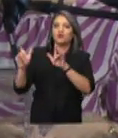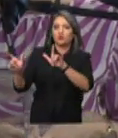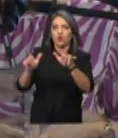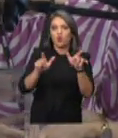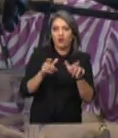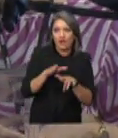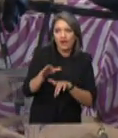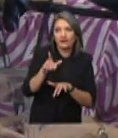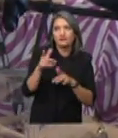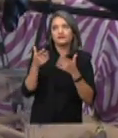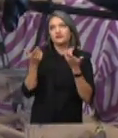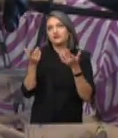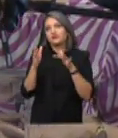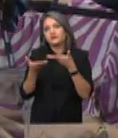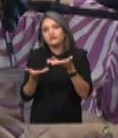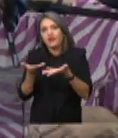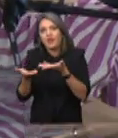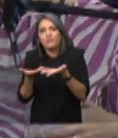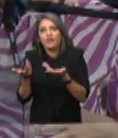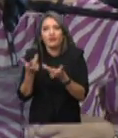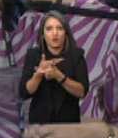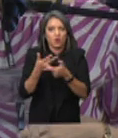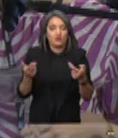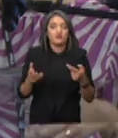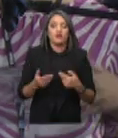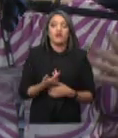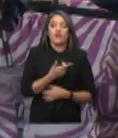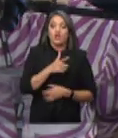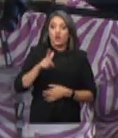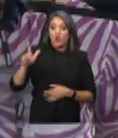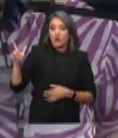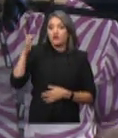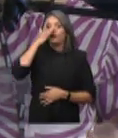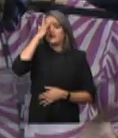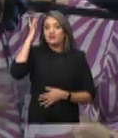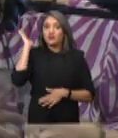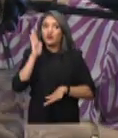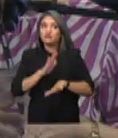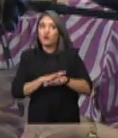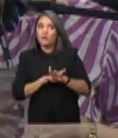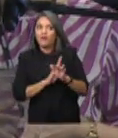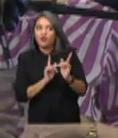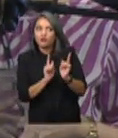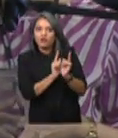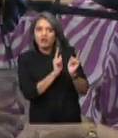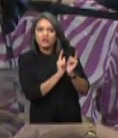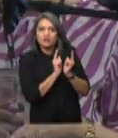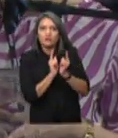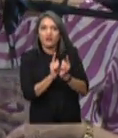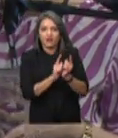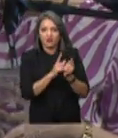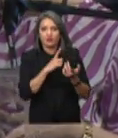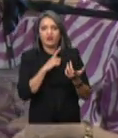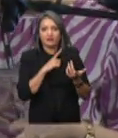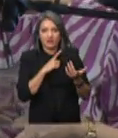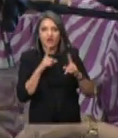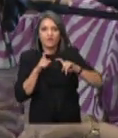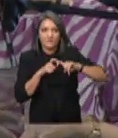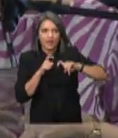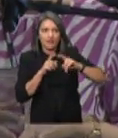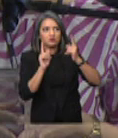comunidade terapêutica e outras durante os atendimentos porque nós tivemos atendimentos